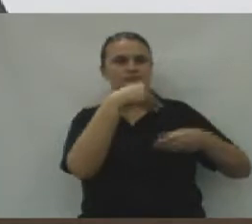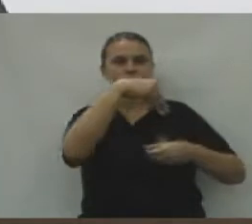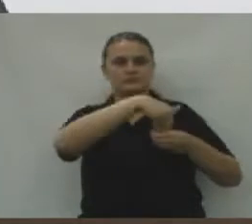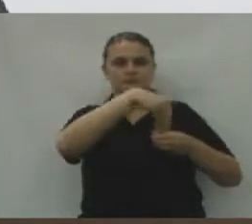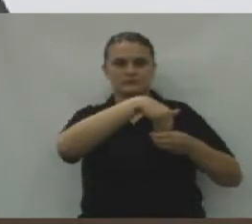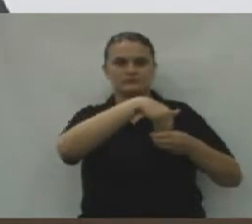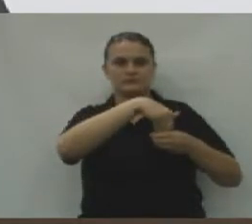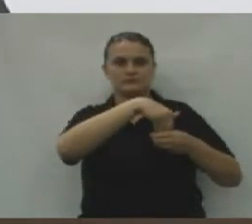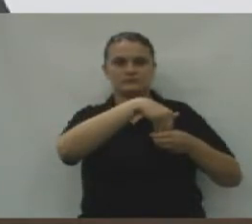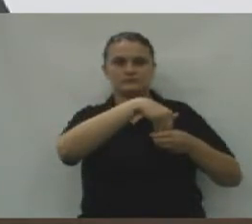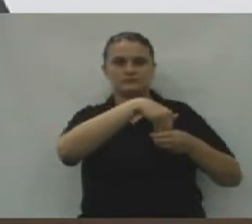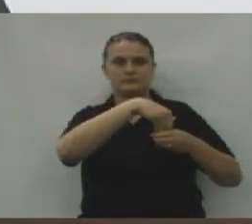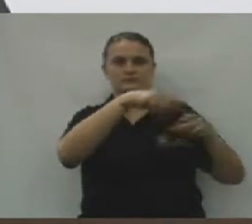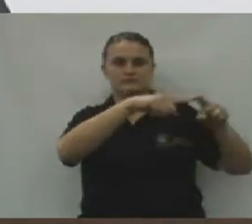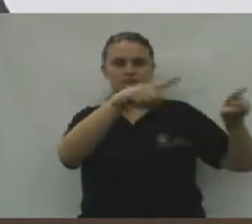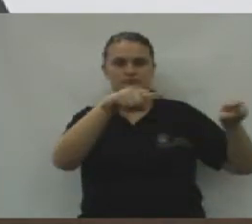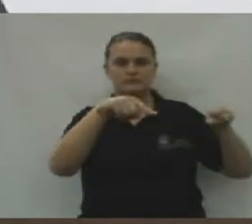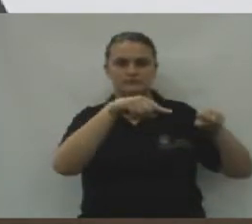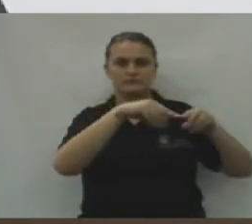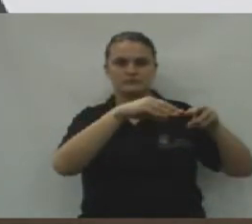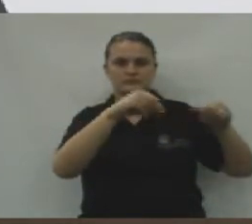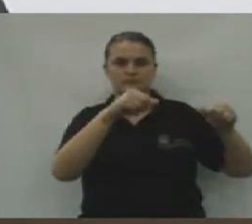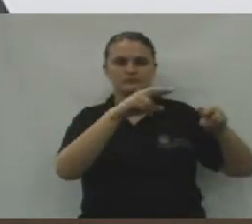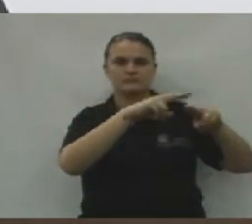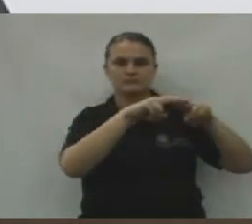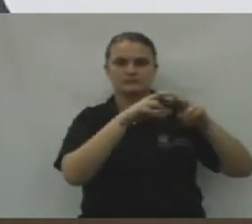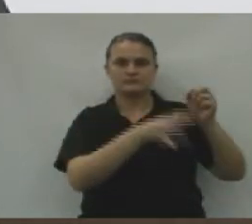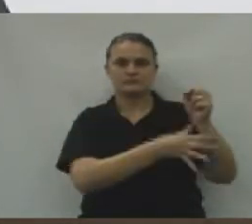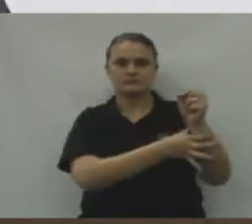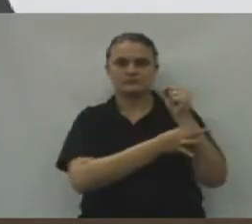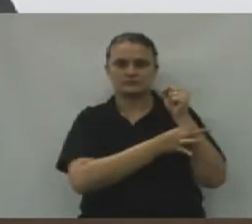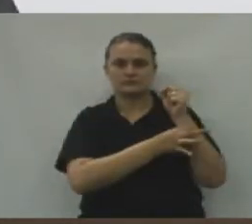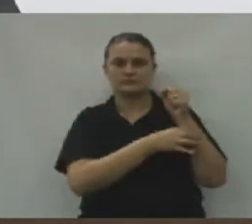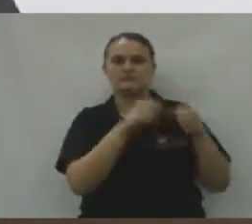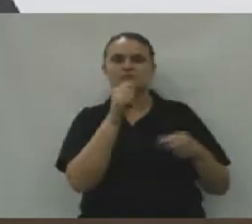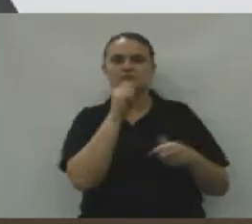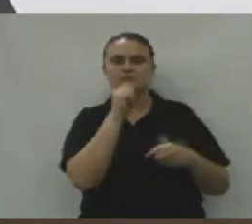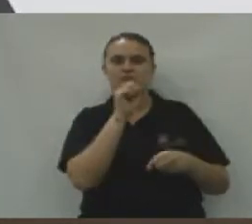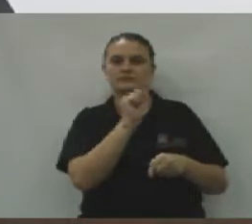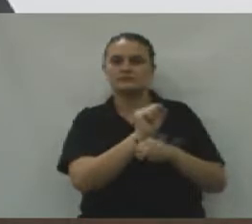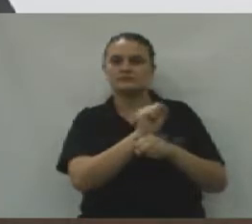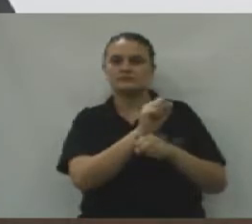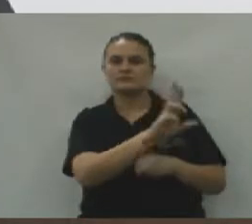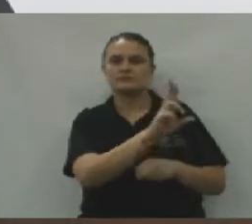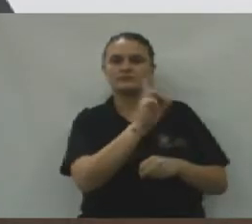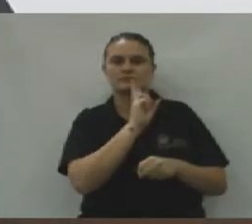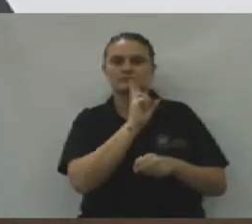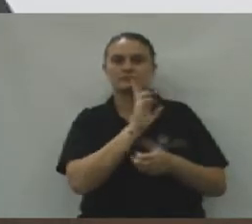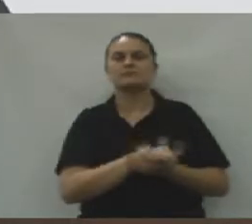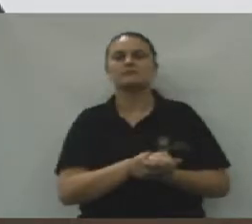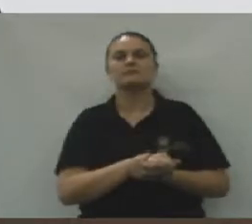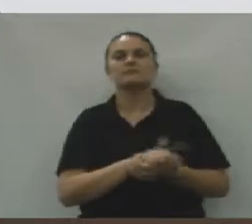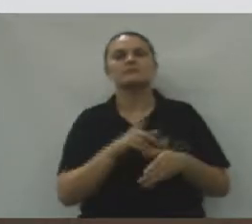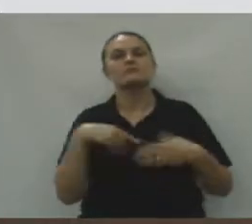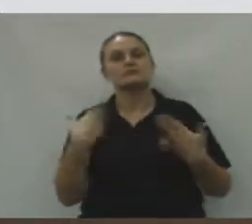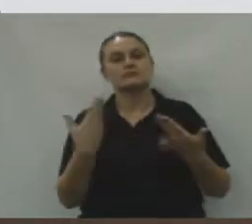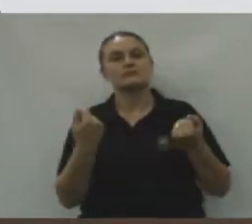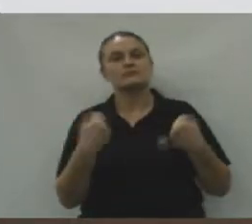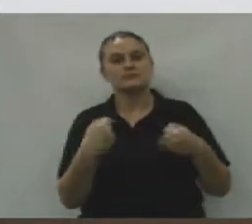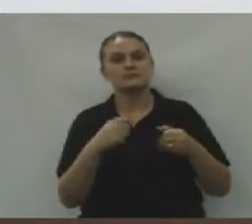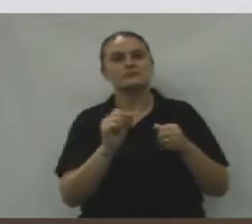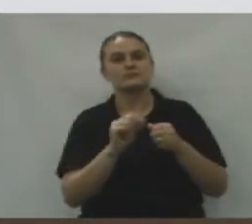votado o terreno na questão segurança, porque ainda estamos aguardando respostas, então nós precisamos